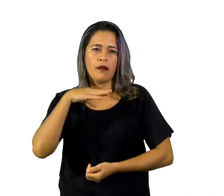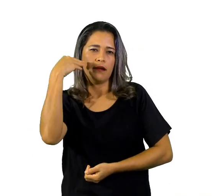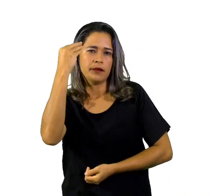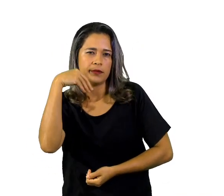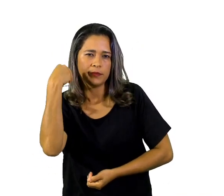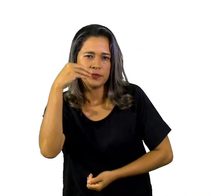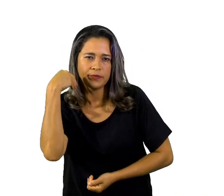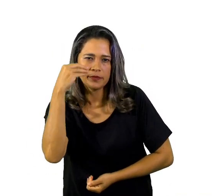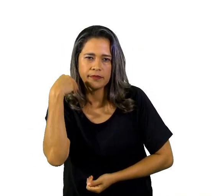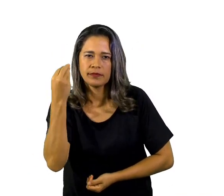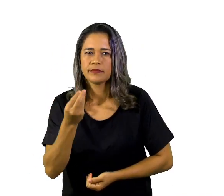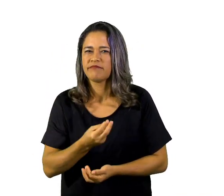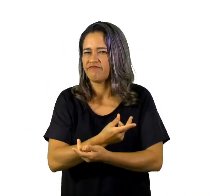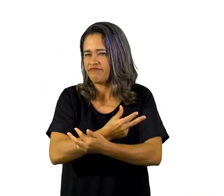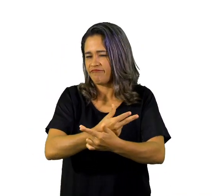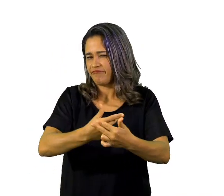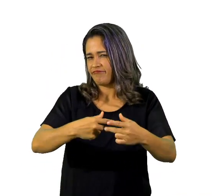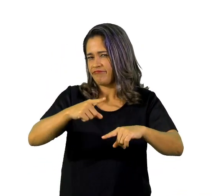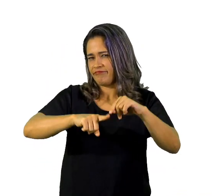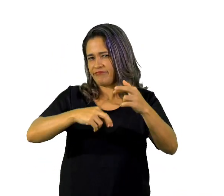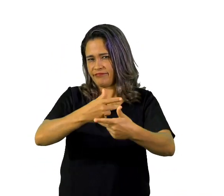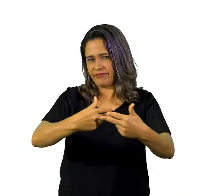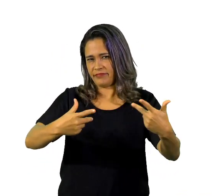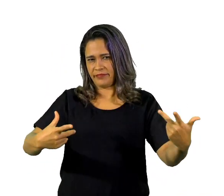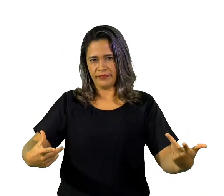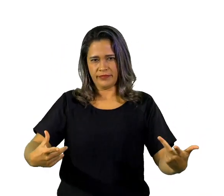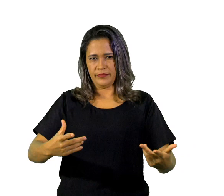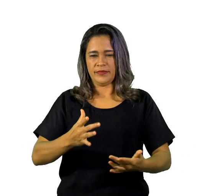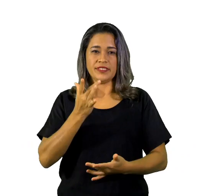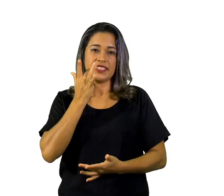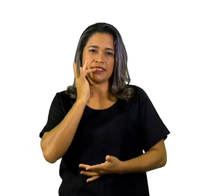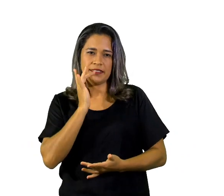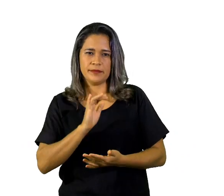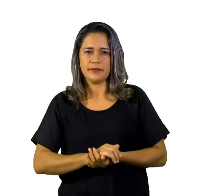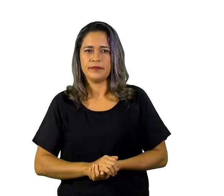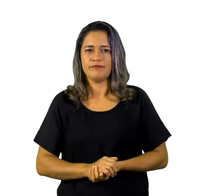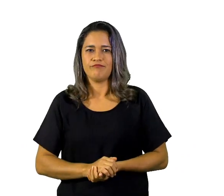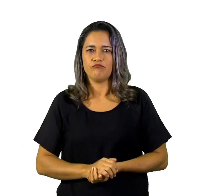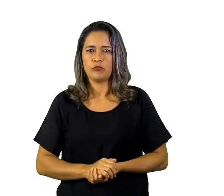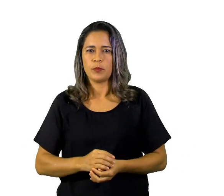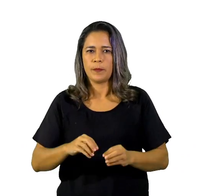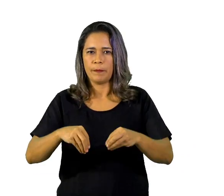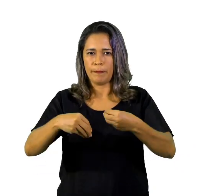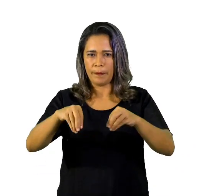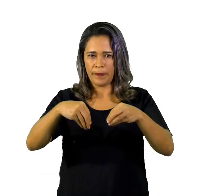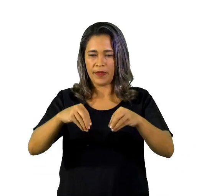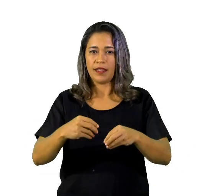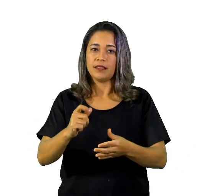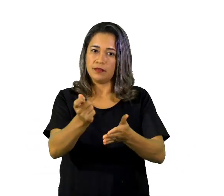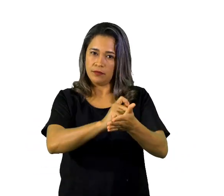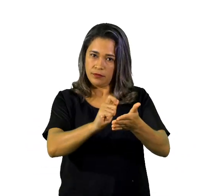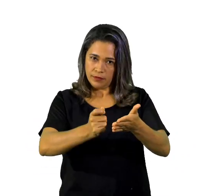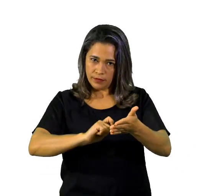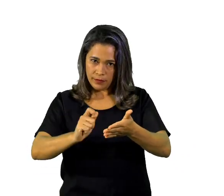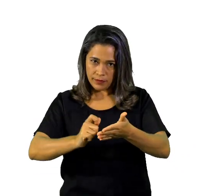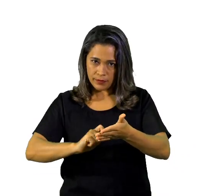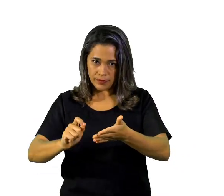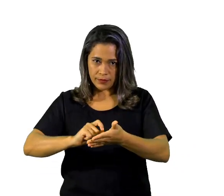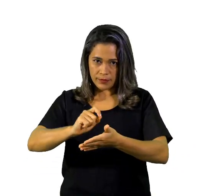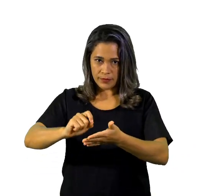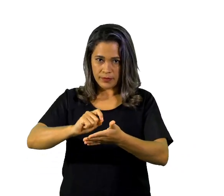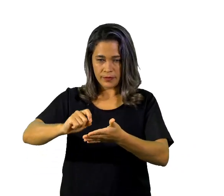experimentação de uma diversidade de materiais plásticos, riscadores e suportes, observação